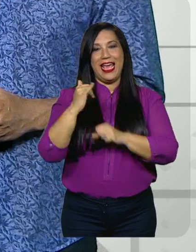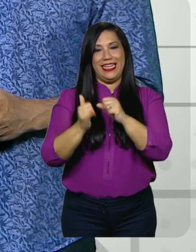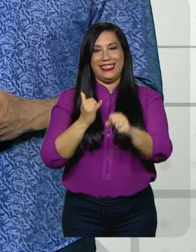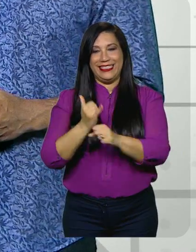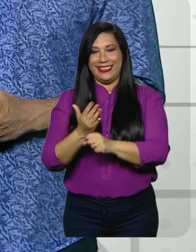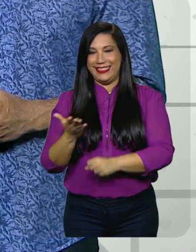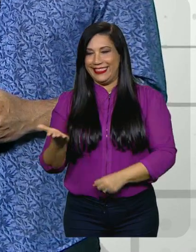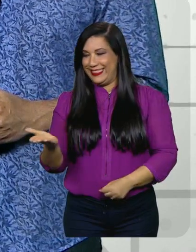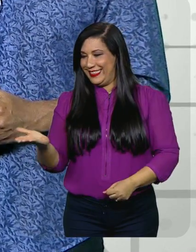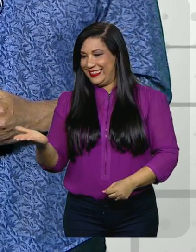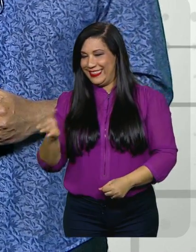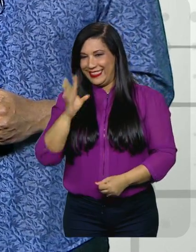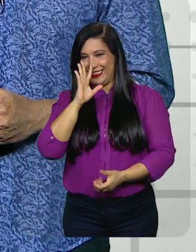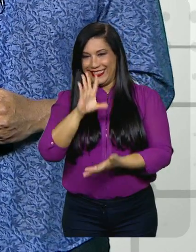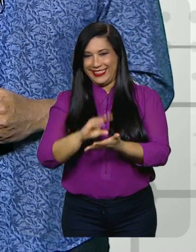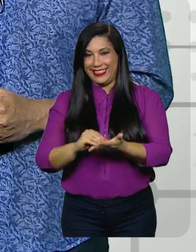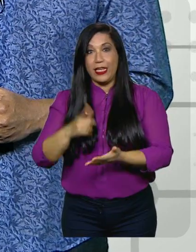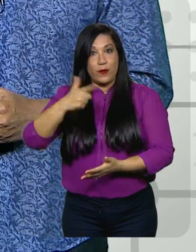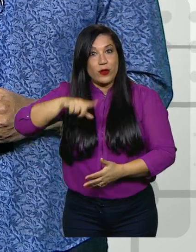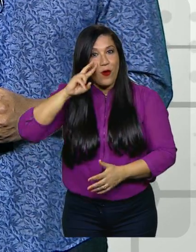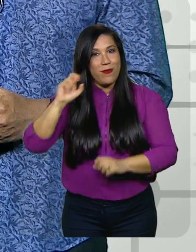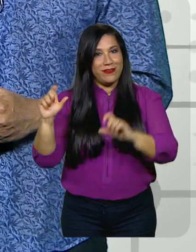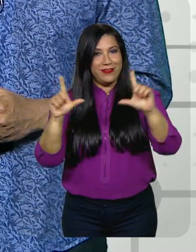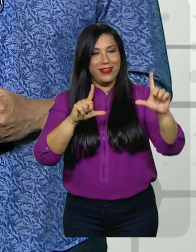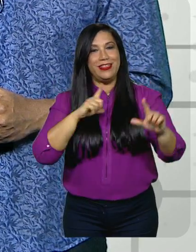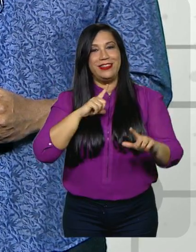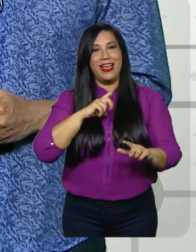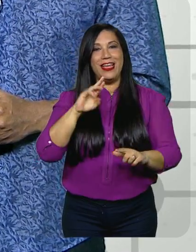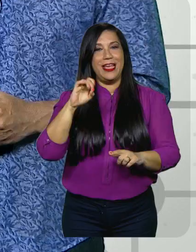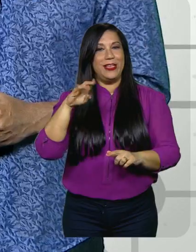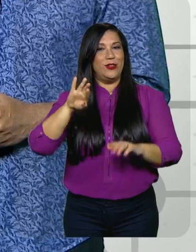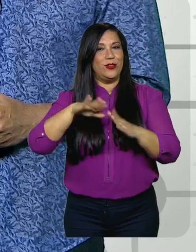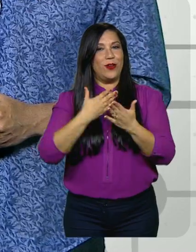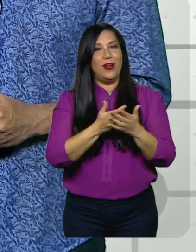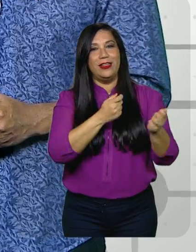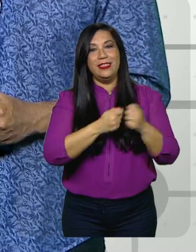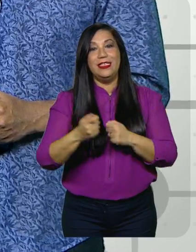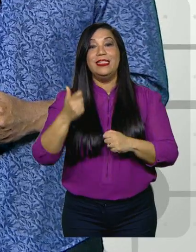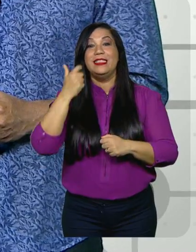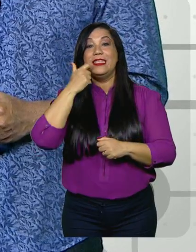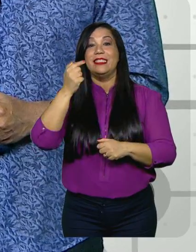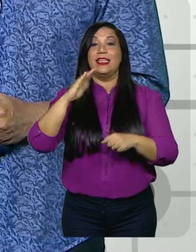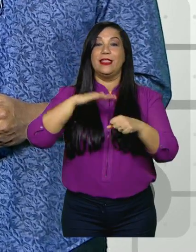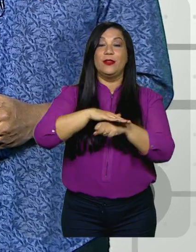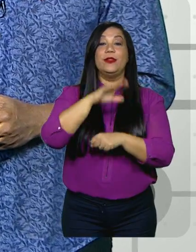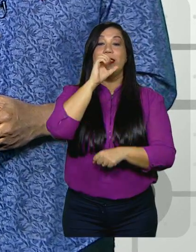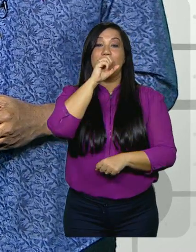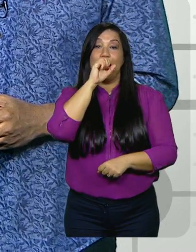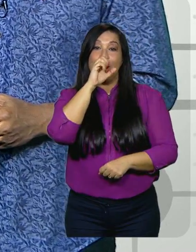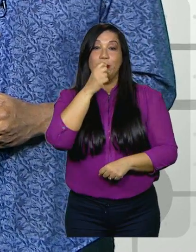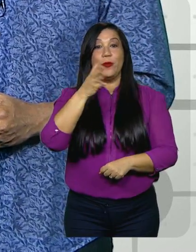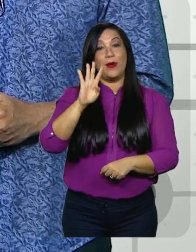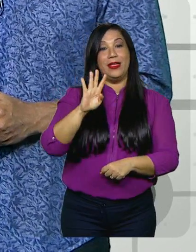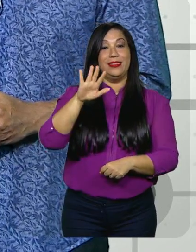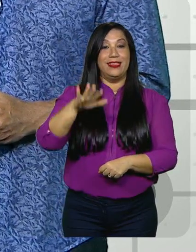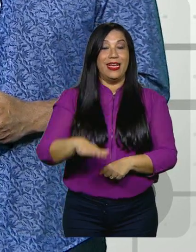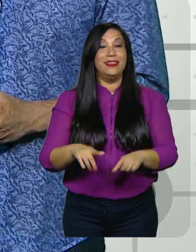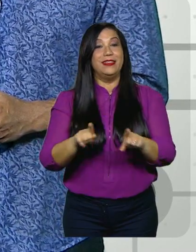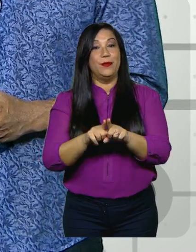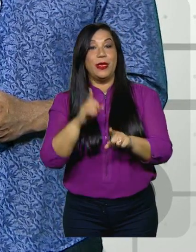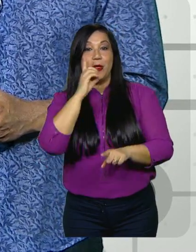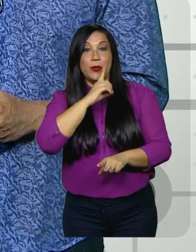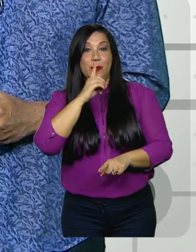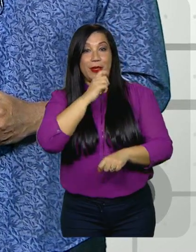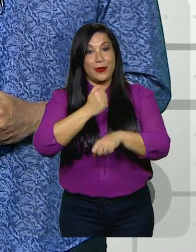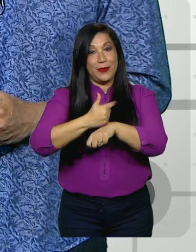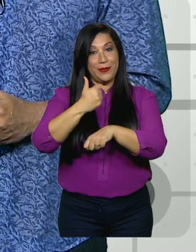site tvescola.org.br. Na TV tem Rede Escola toda sexta-feira às 7 da noite, aos sábados às 4 da tarde, aos